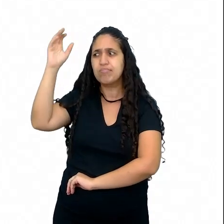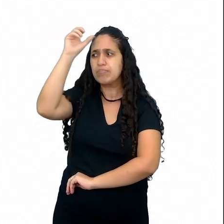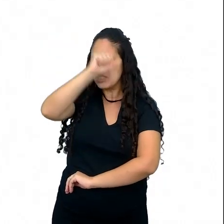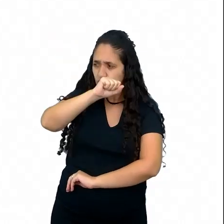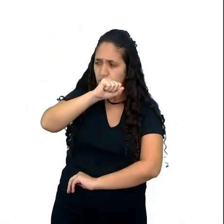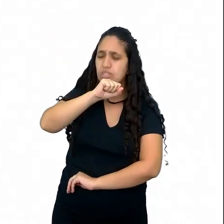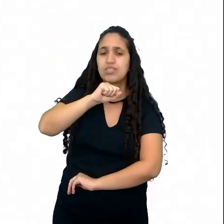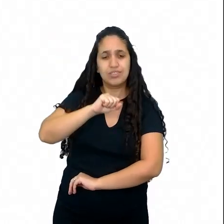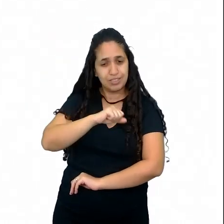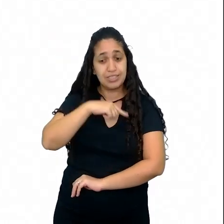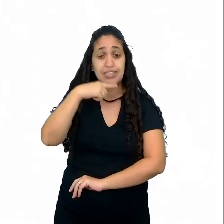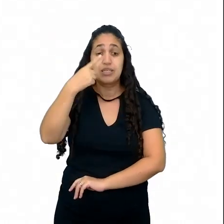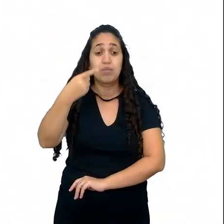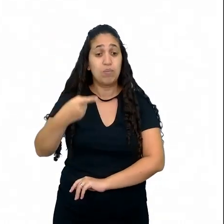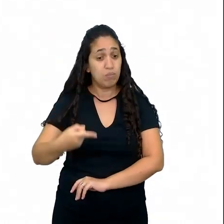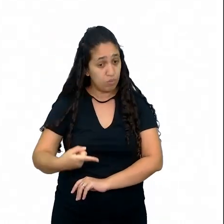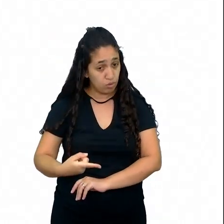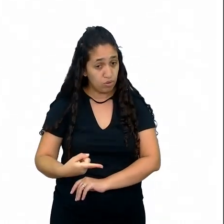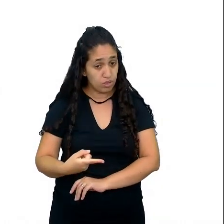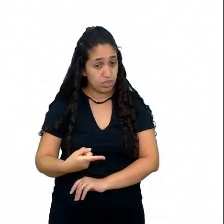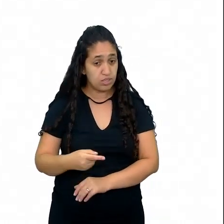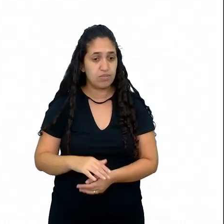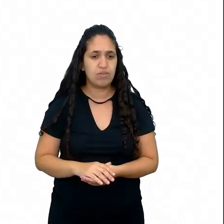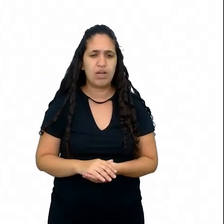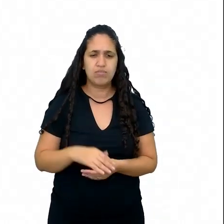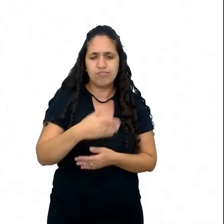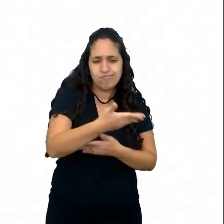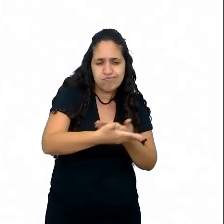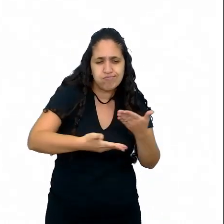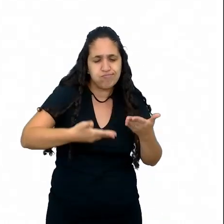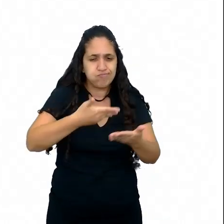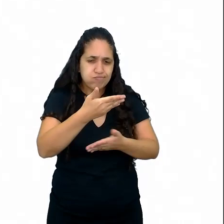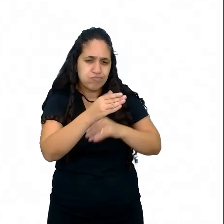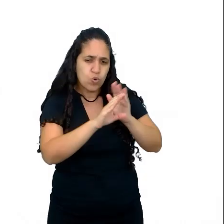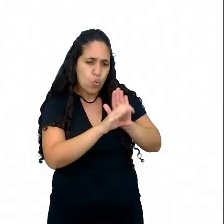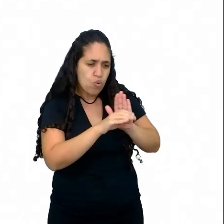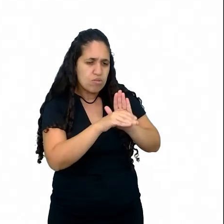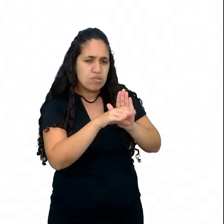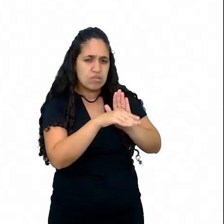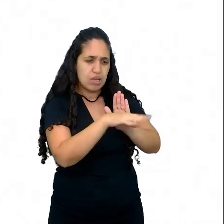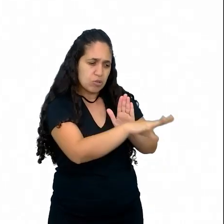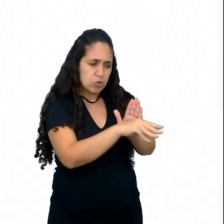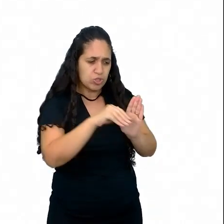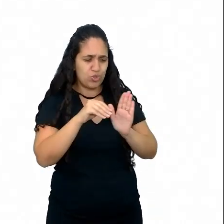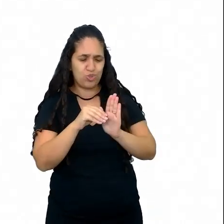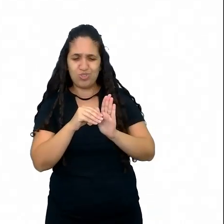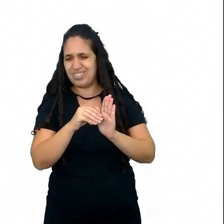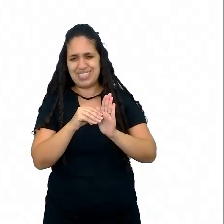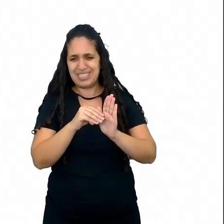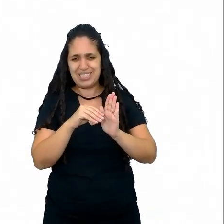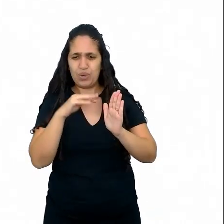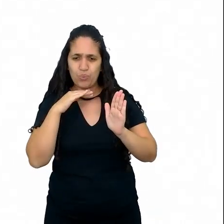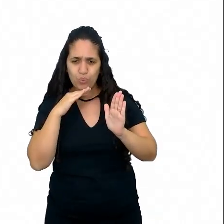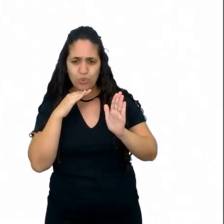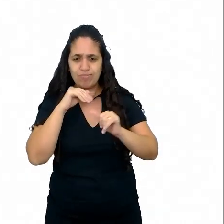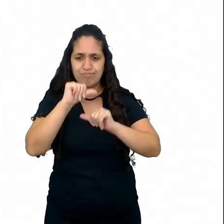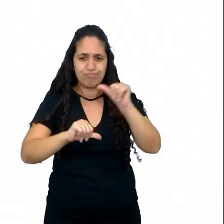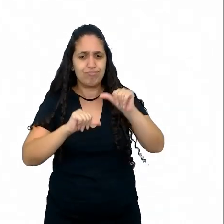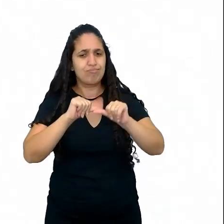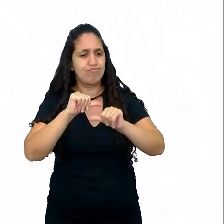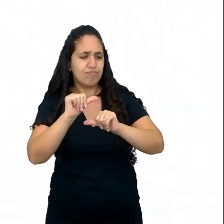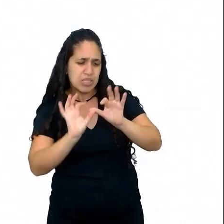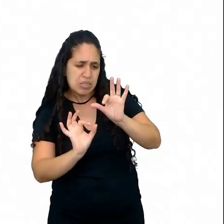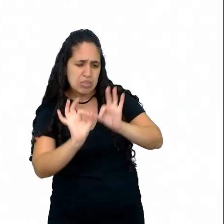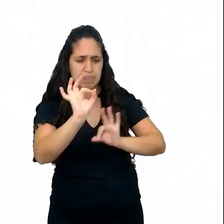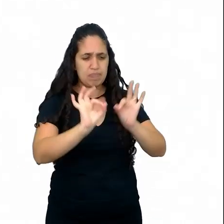ao finalizar, a gente vai o quê? Vai institucionalizar aquele conceito que ele trouxe. Às vezes tem coisa que não está legal, a gente vai colocar na forma como que